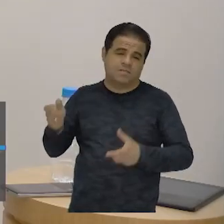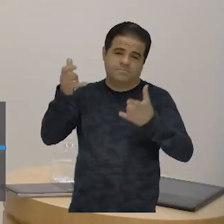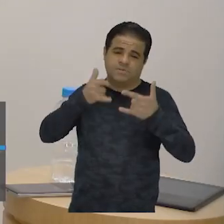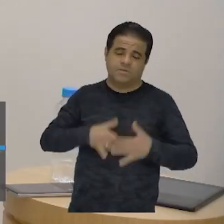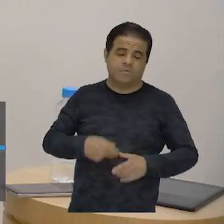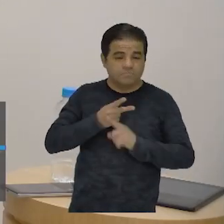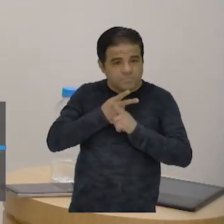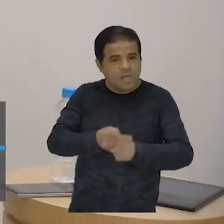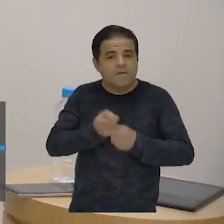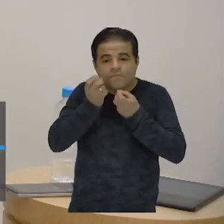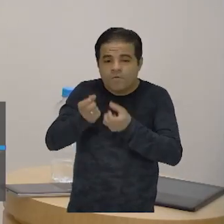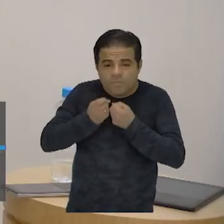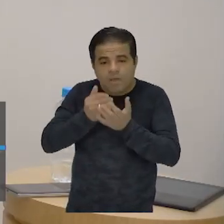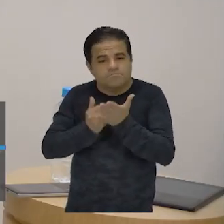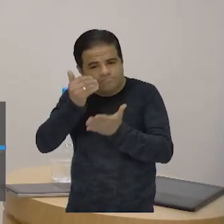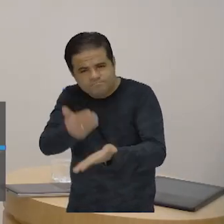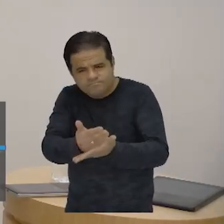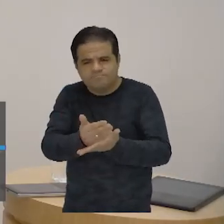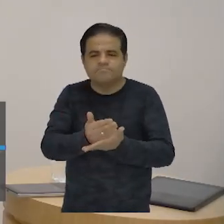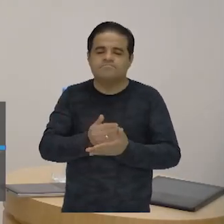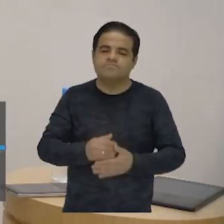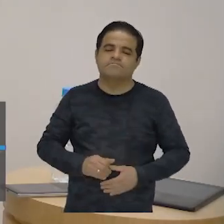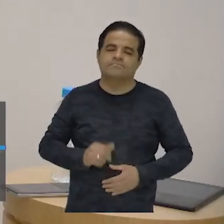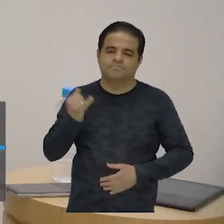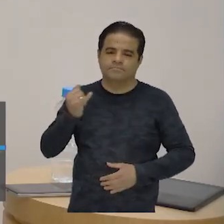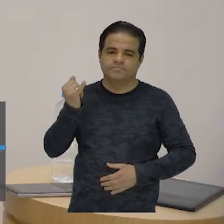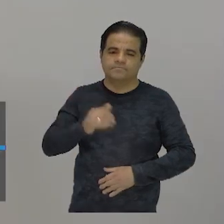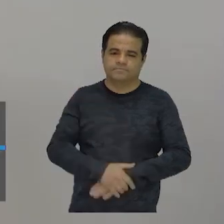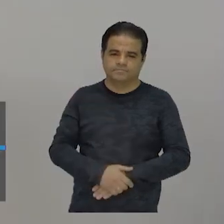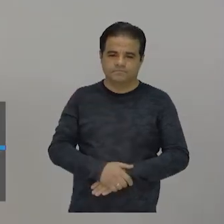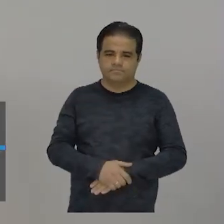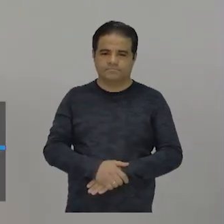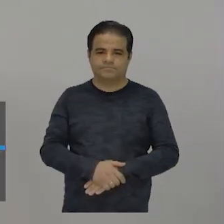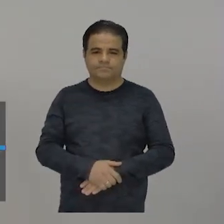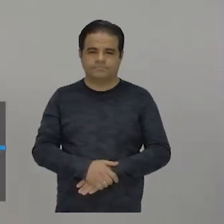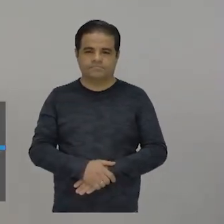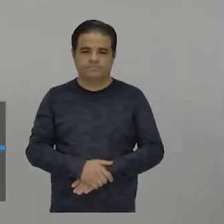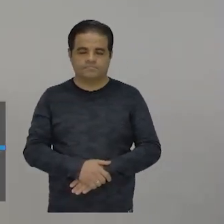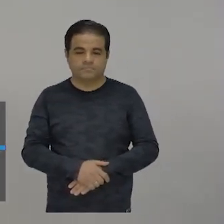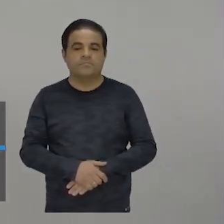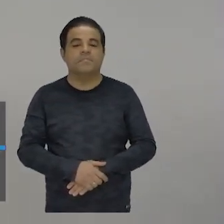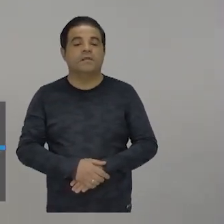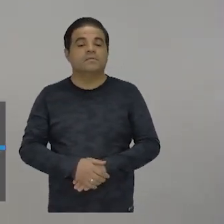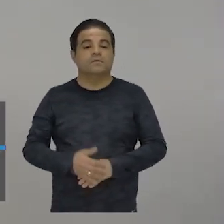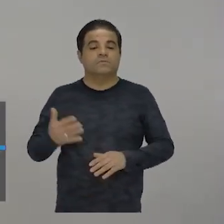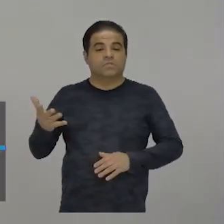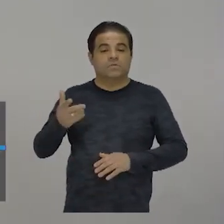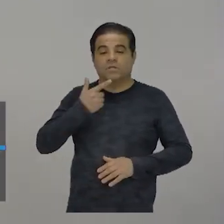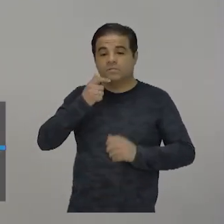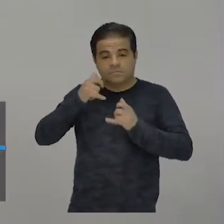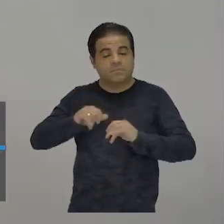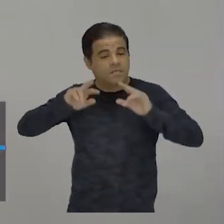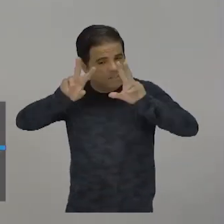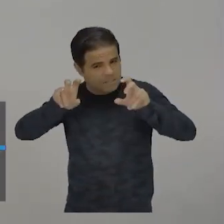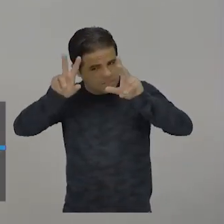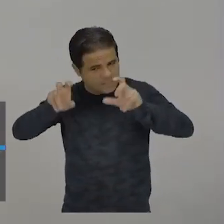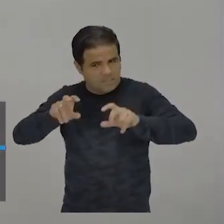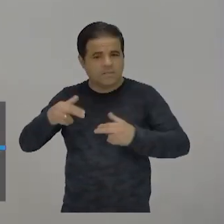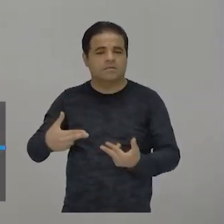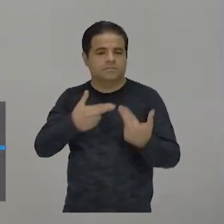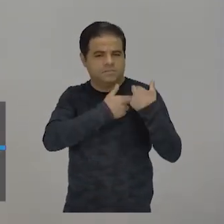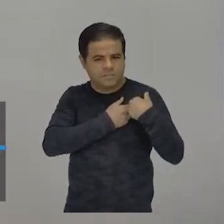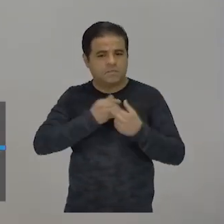Buscar se informar nos canais apropriados. Exato. Então, assim, nesse momento, então, nós falamos sobre a questão da responsabilidade